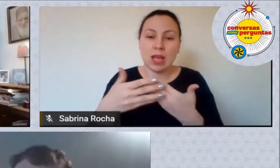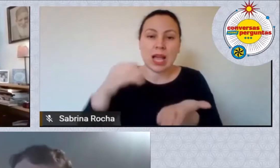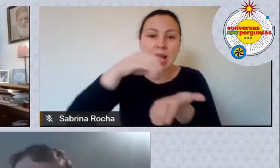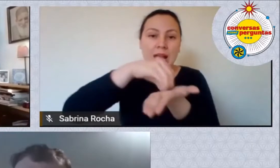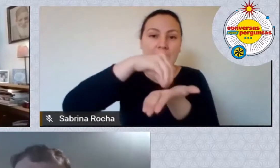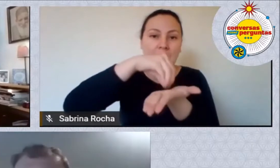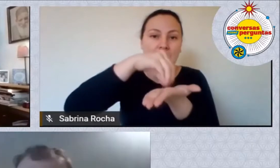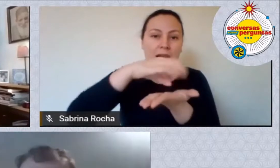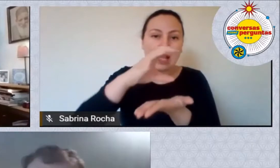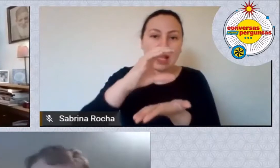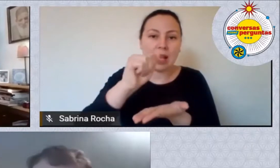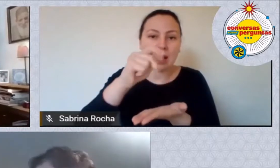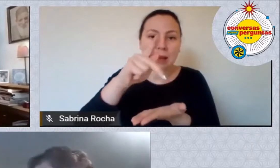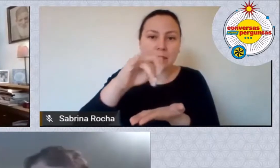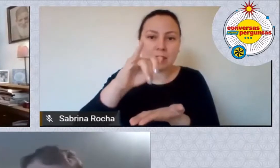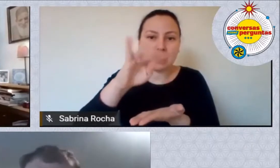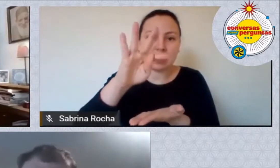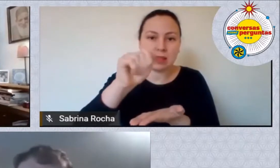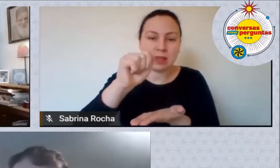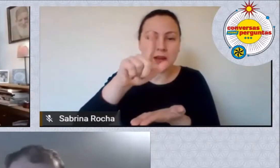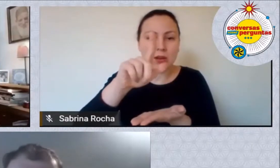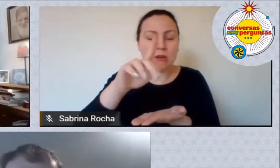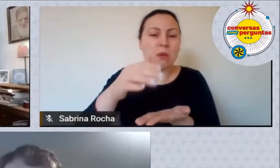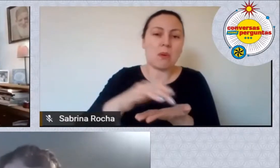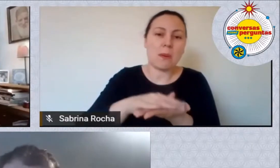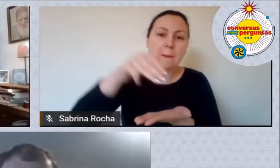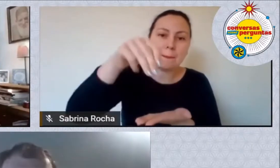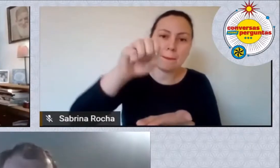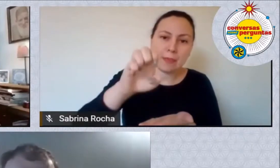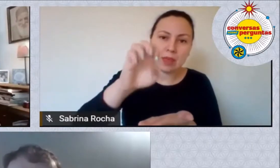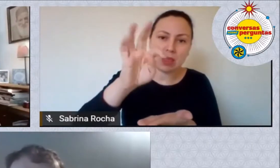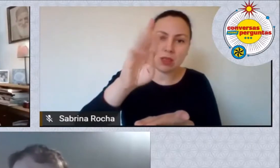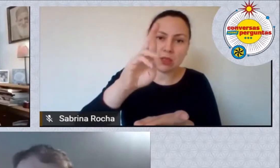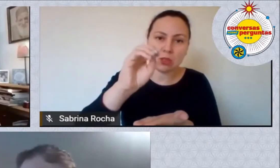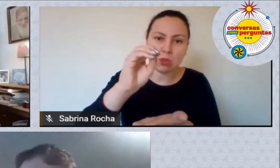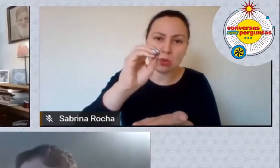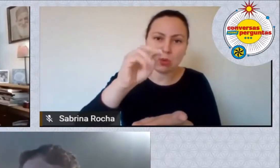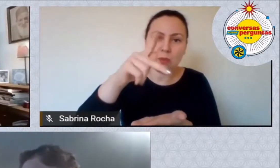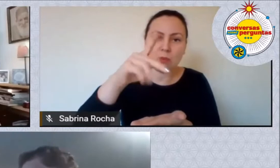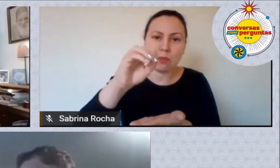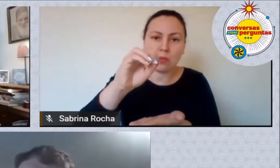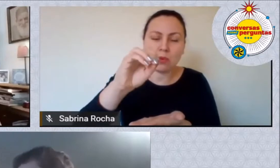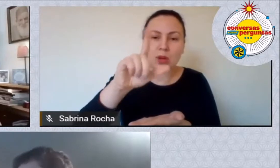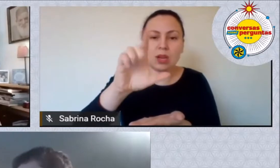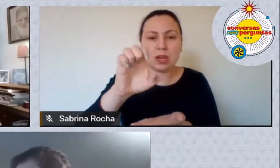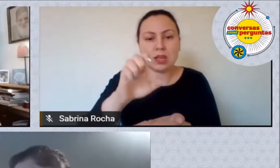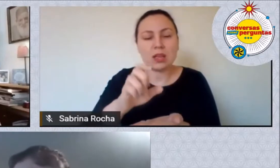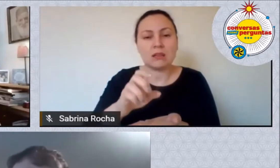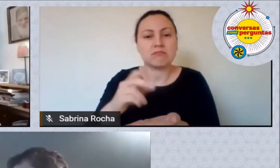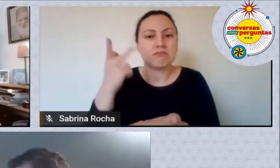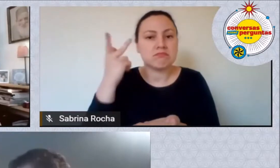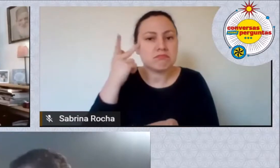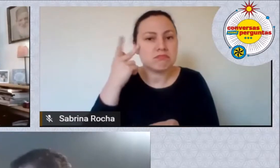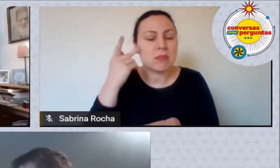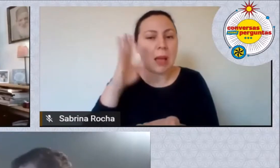muita diferença se você mora em Belo Horizonte, São Paulo, Porto Alegre, ou se você mora numa cidade pequena.